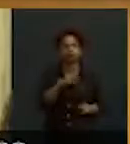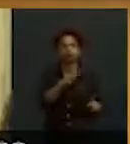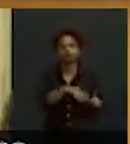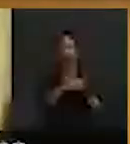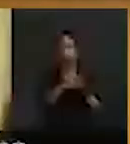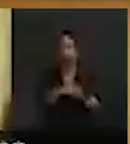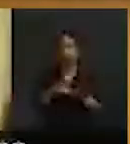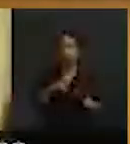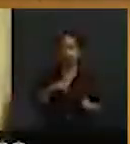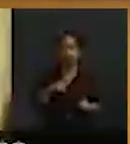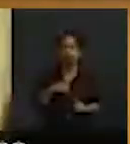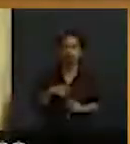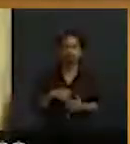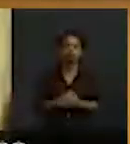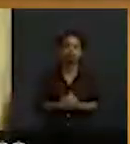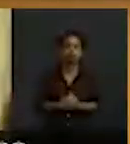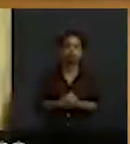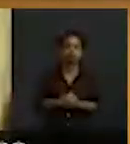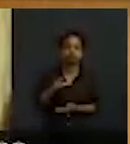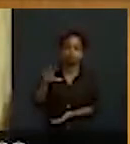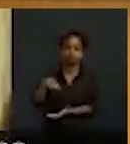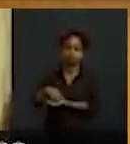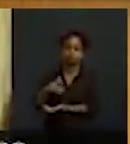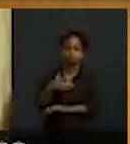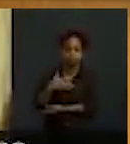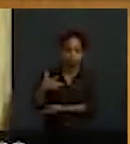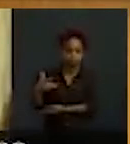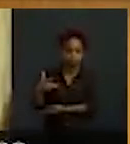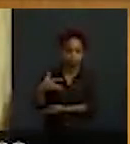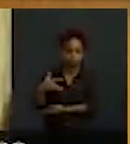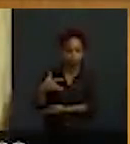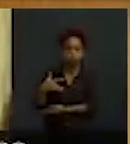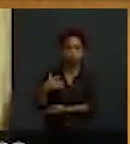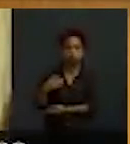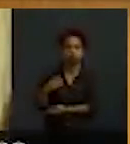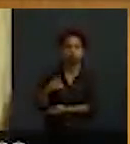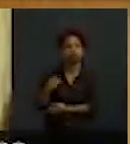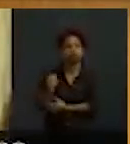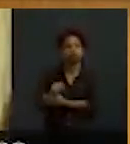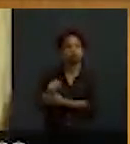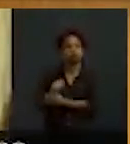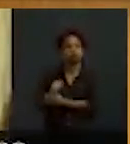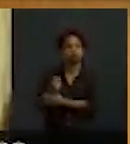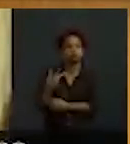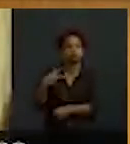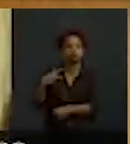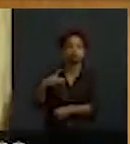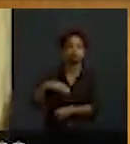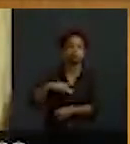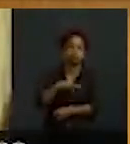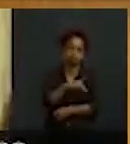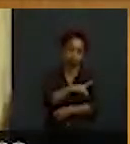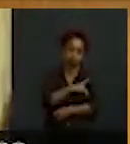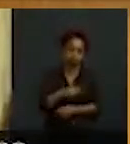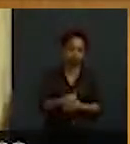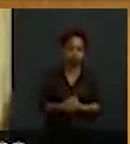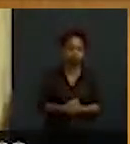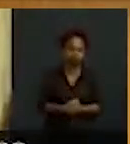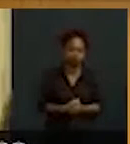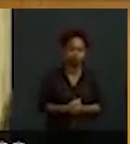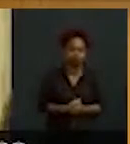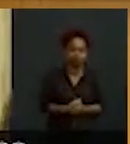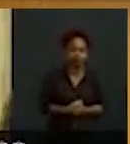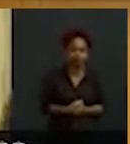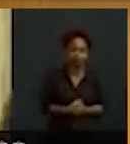responde pelo expediente do Núcleo de Saúde Ocupacional do Ministério Público. É com